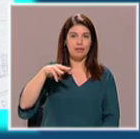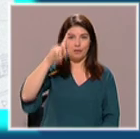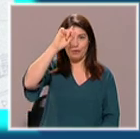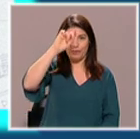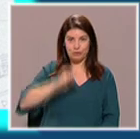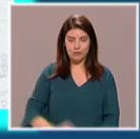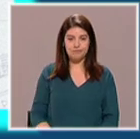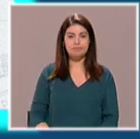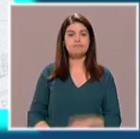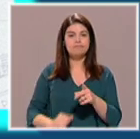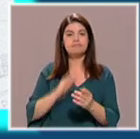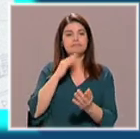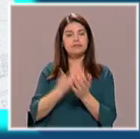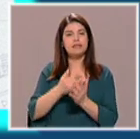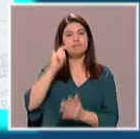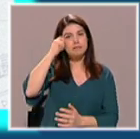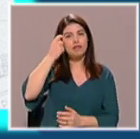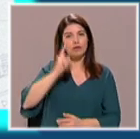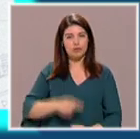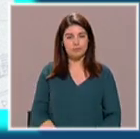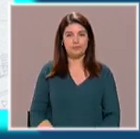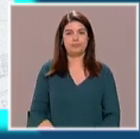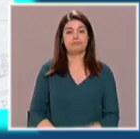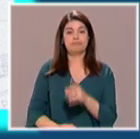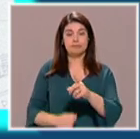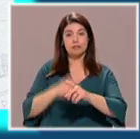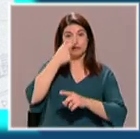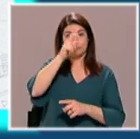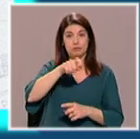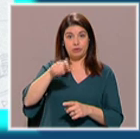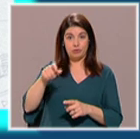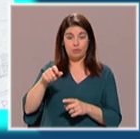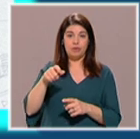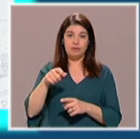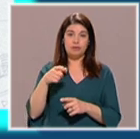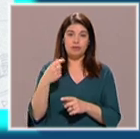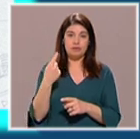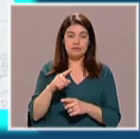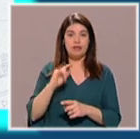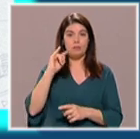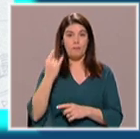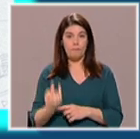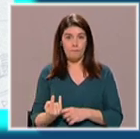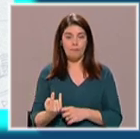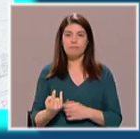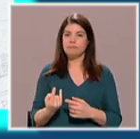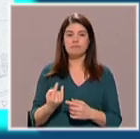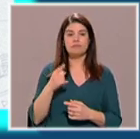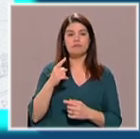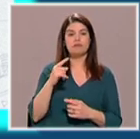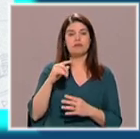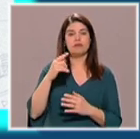quer ao nanismo, quer ao gigantismo? Por norma, as pessoas que apresentam nanismo têm uma estatura